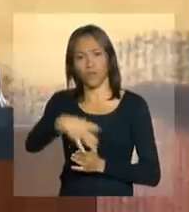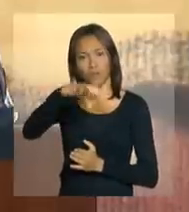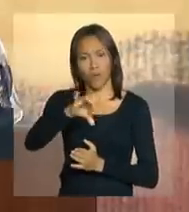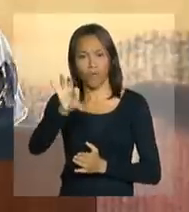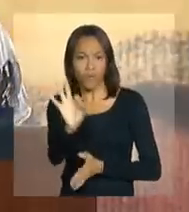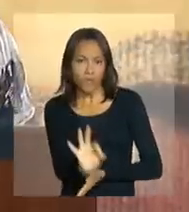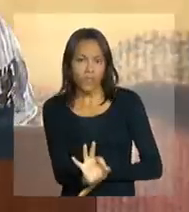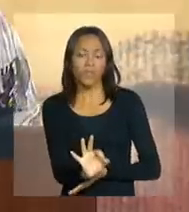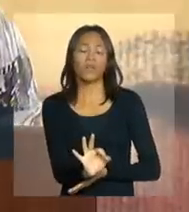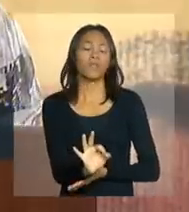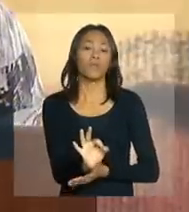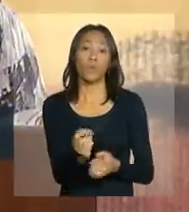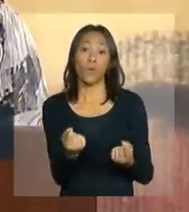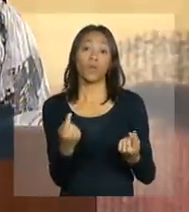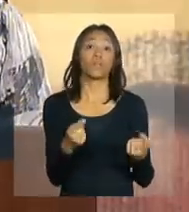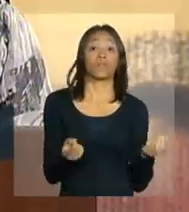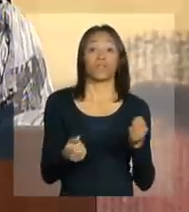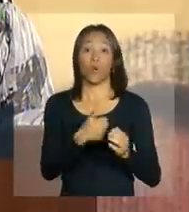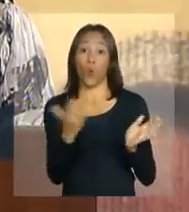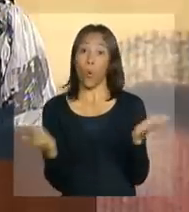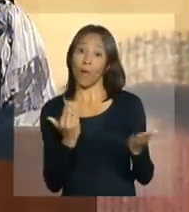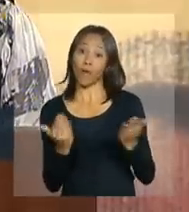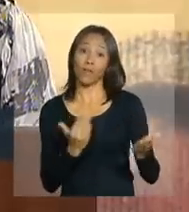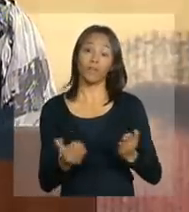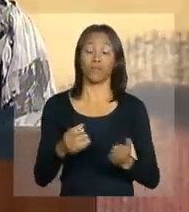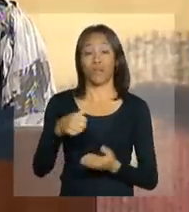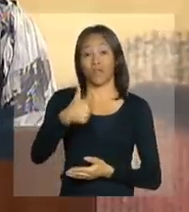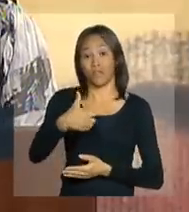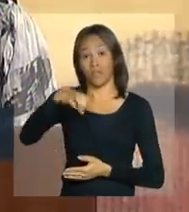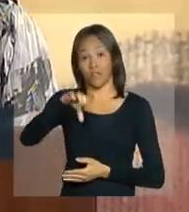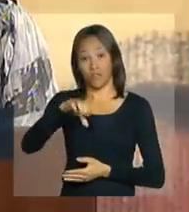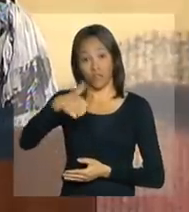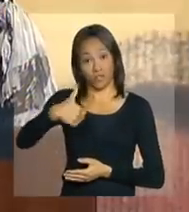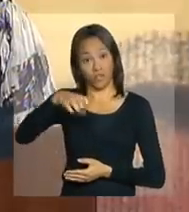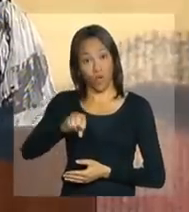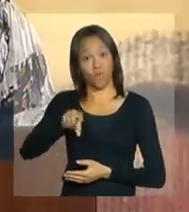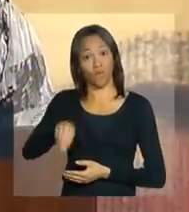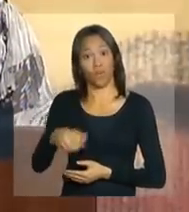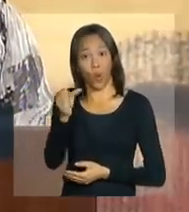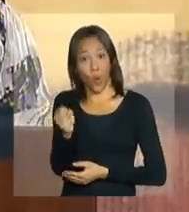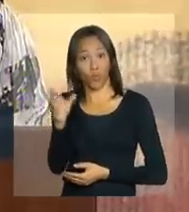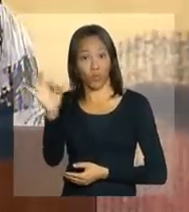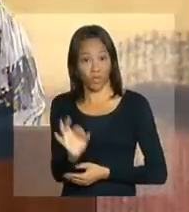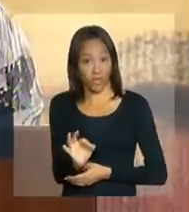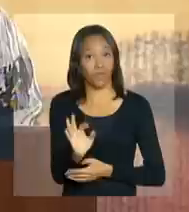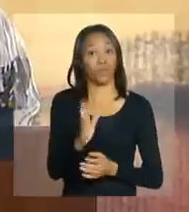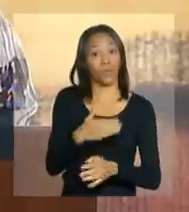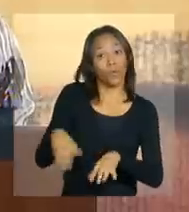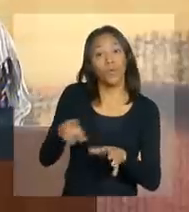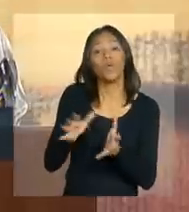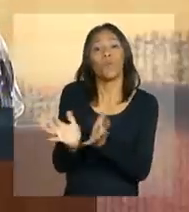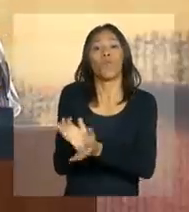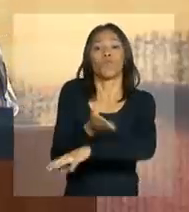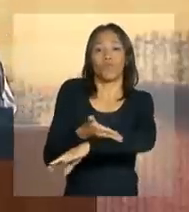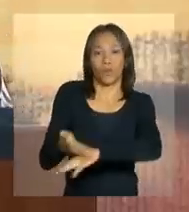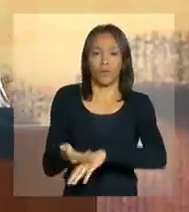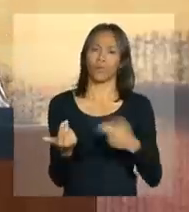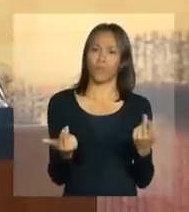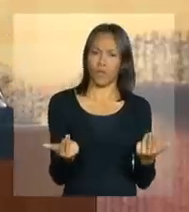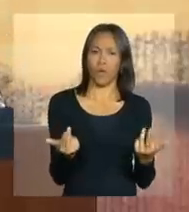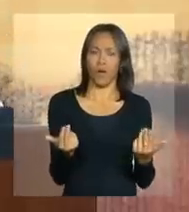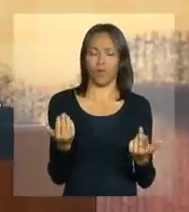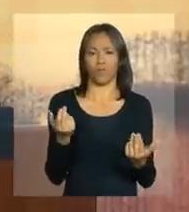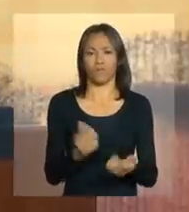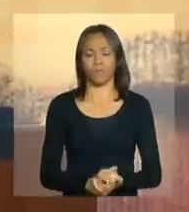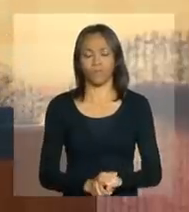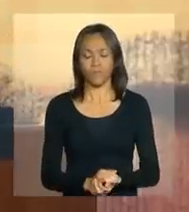43,9 contra 19,8 para a população branca no mesmo período